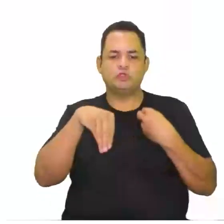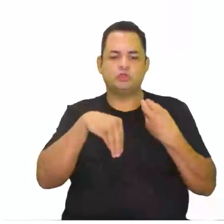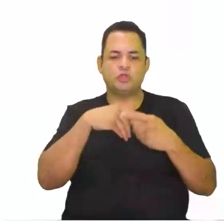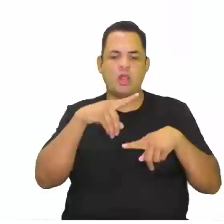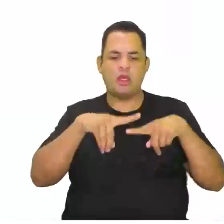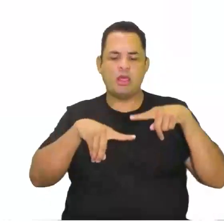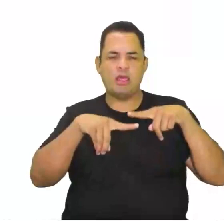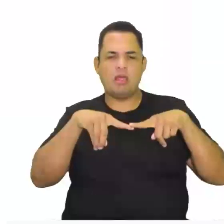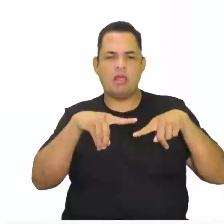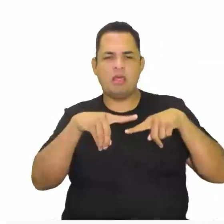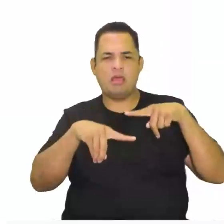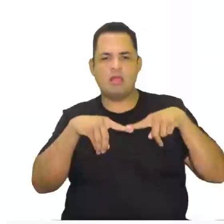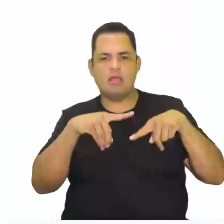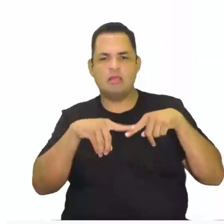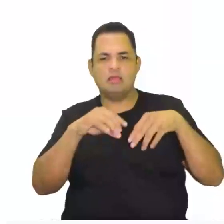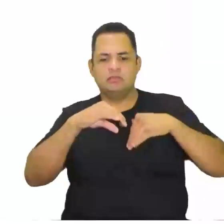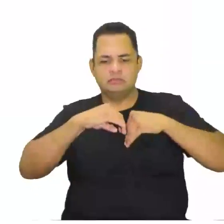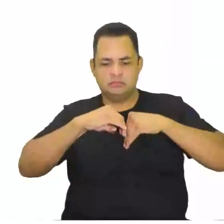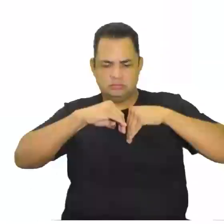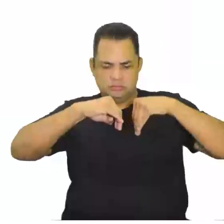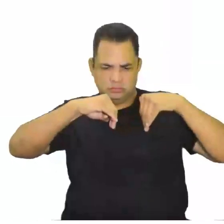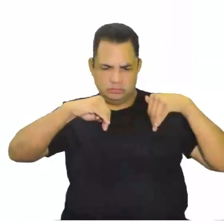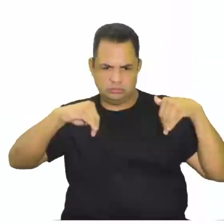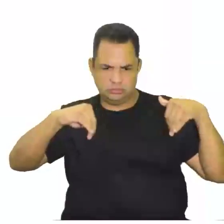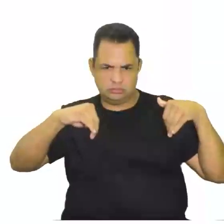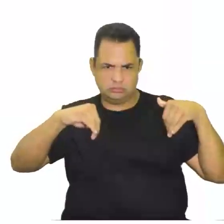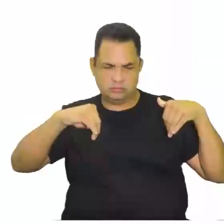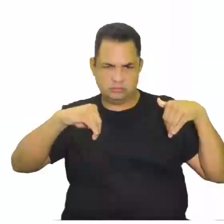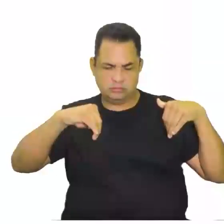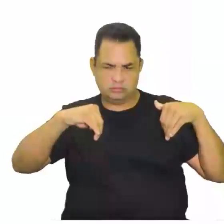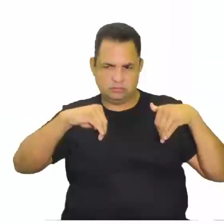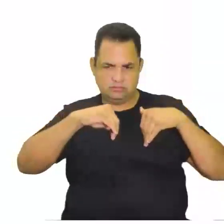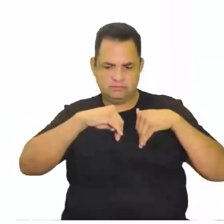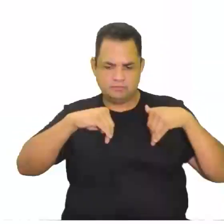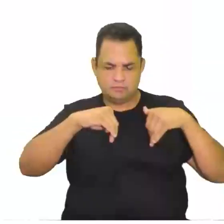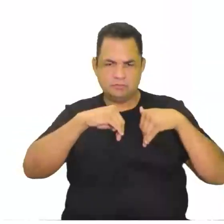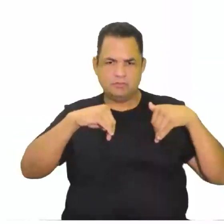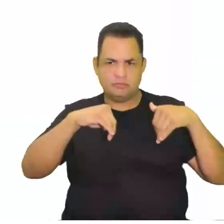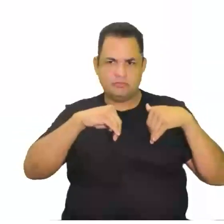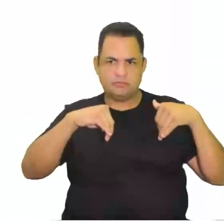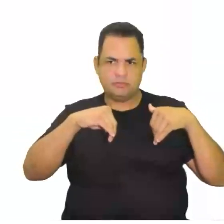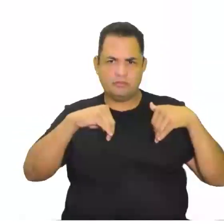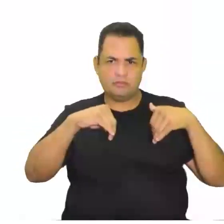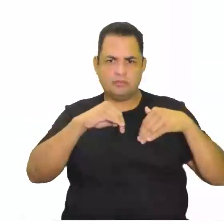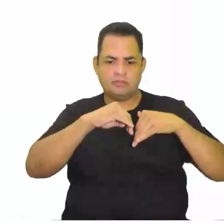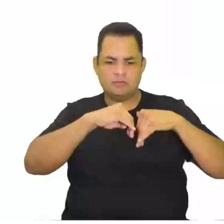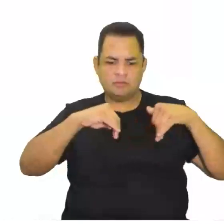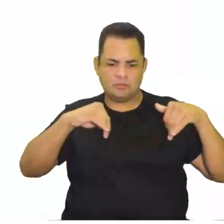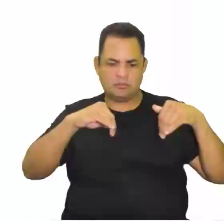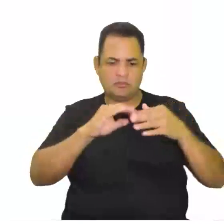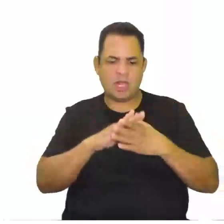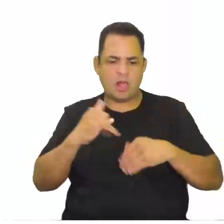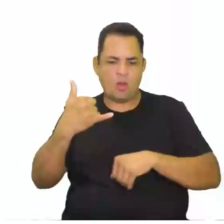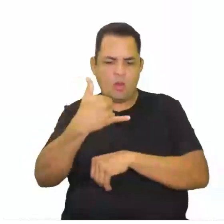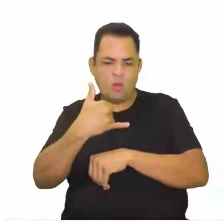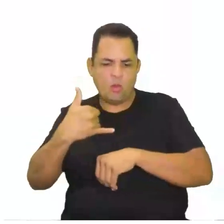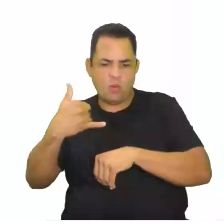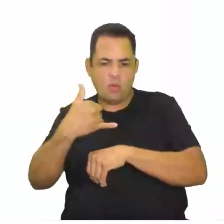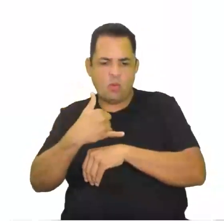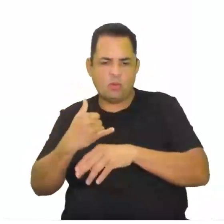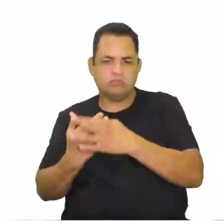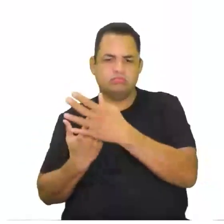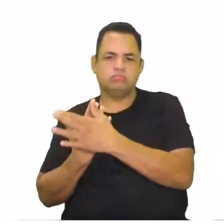solvente que vai retirar, no caso, vai retirar a parte oleosa, um